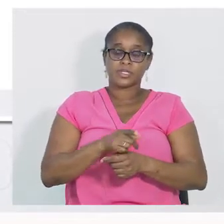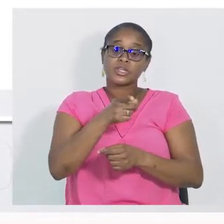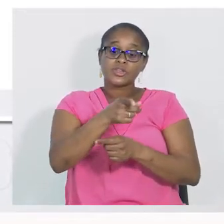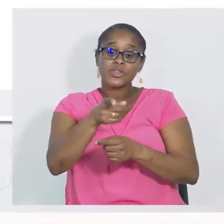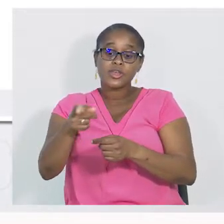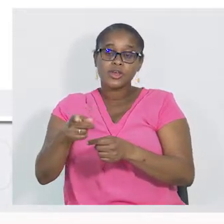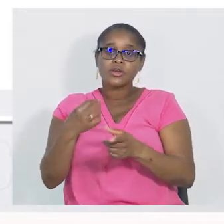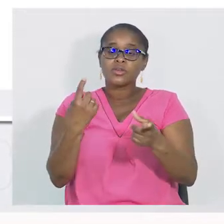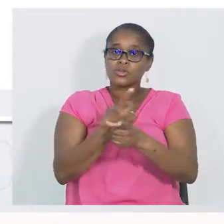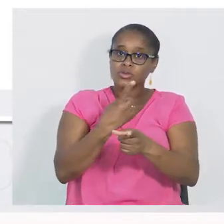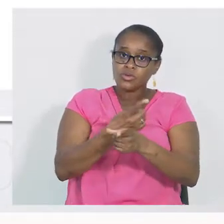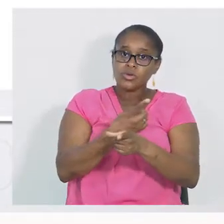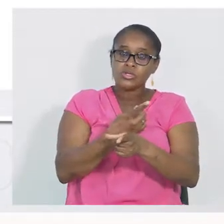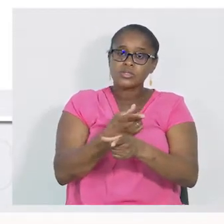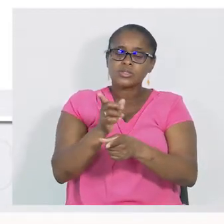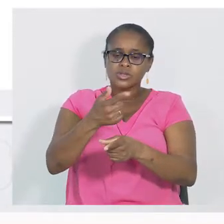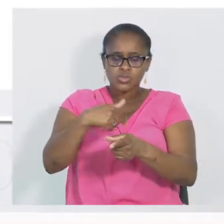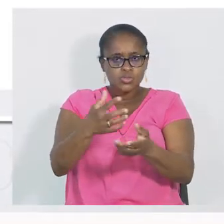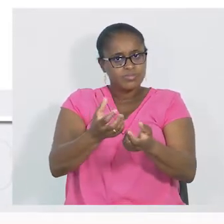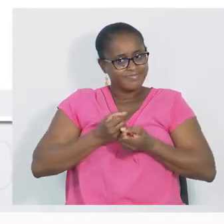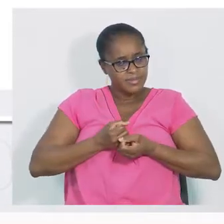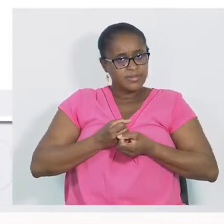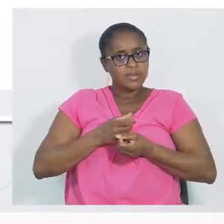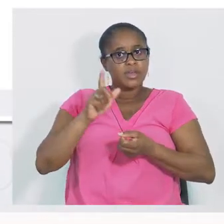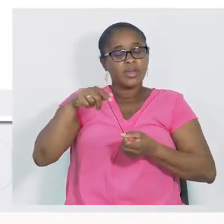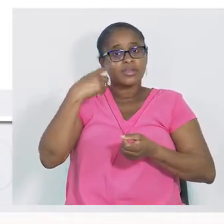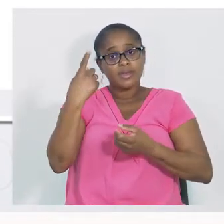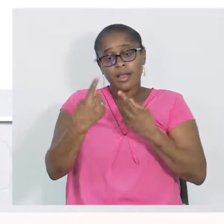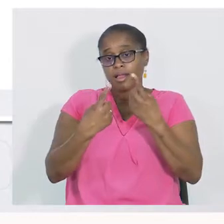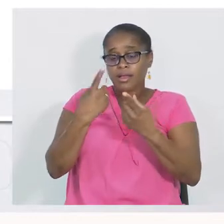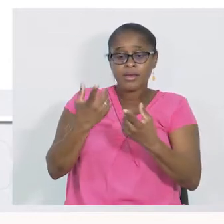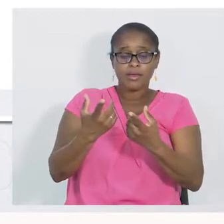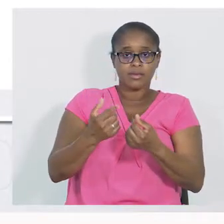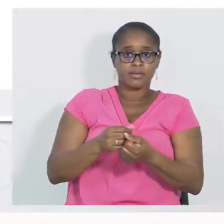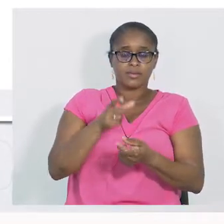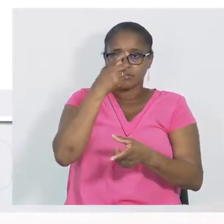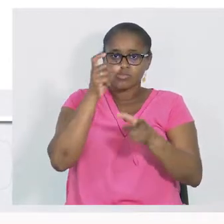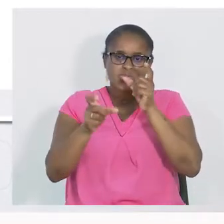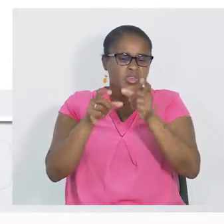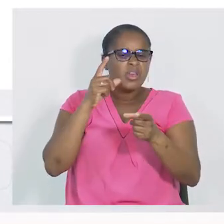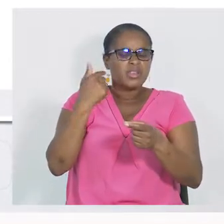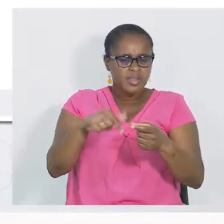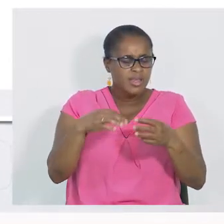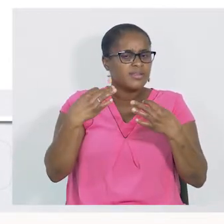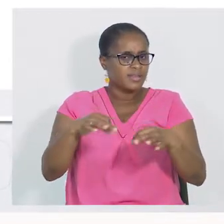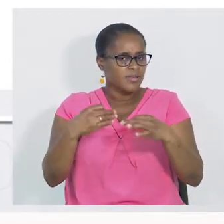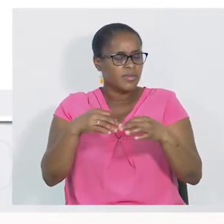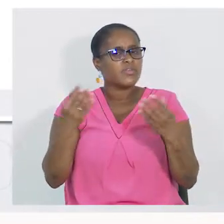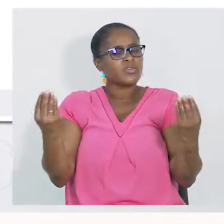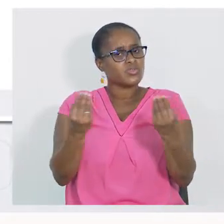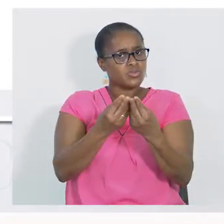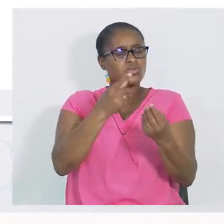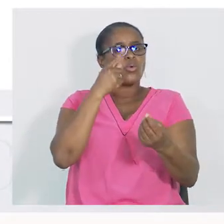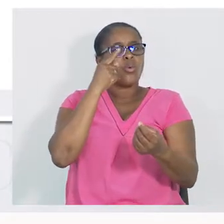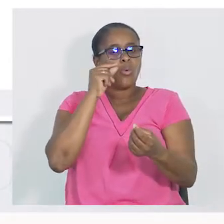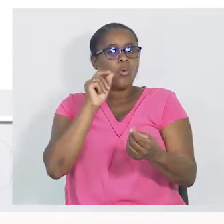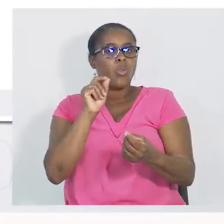Analisem as expressões sublinhadas no texto. Não sei se vocês repararam, não é? No texto são ali algumas